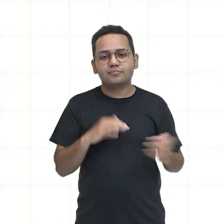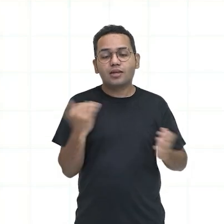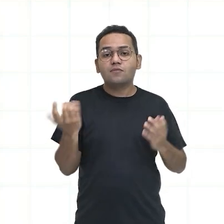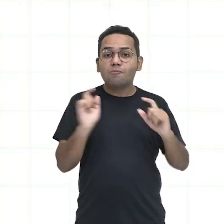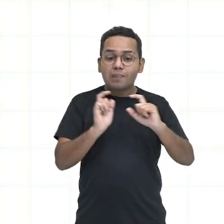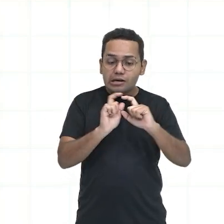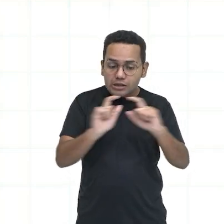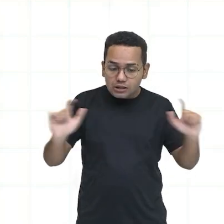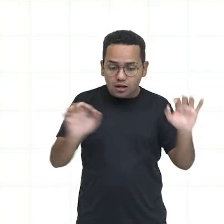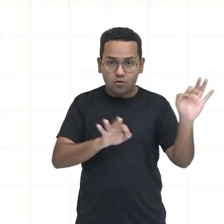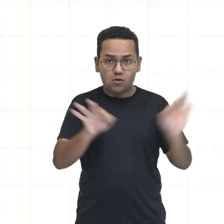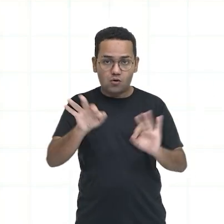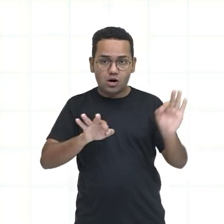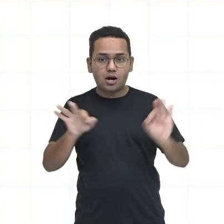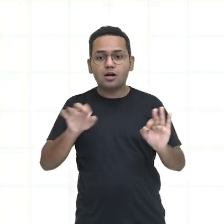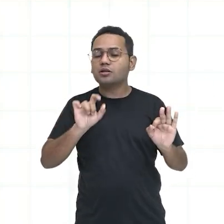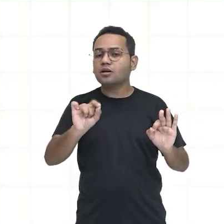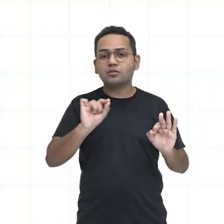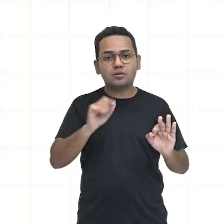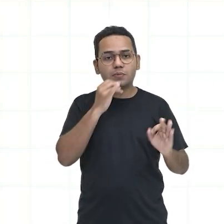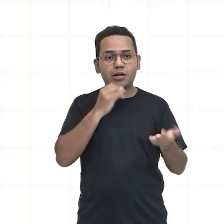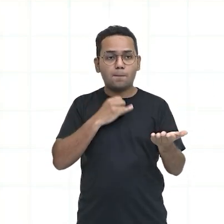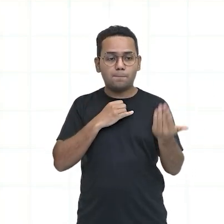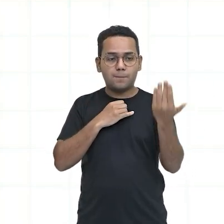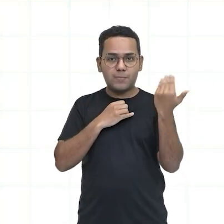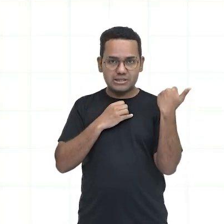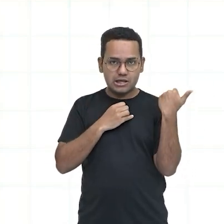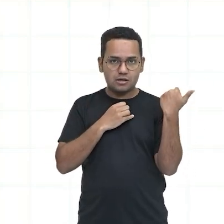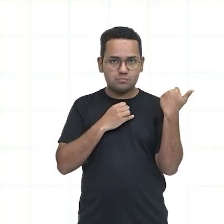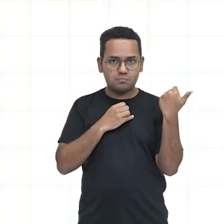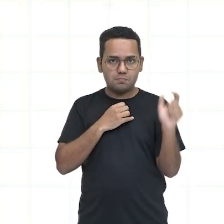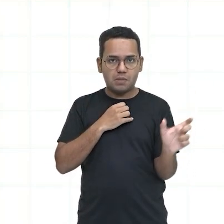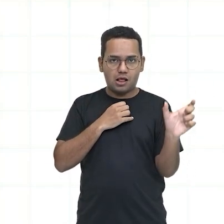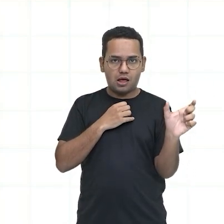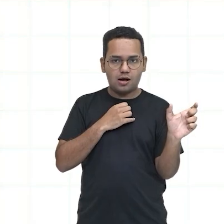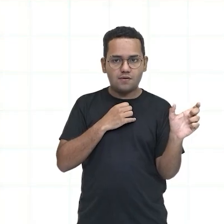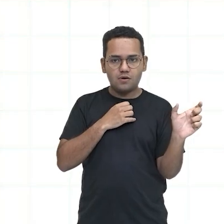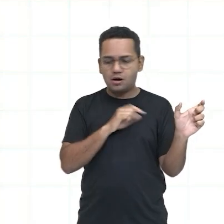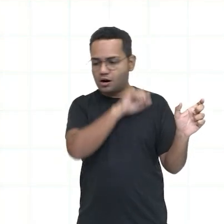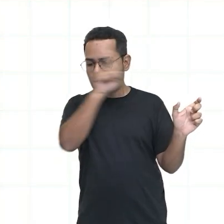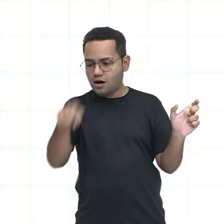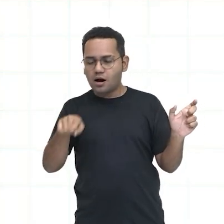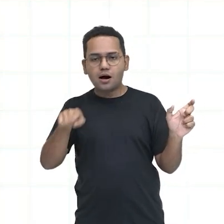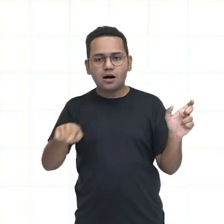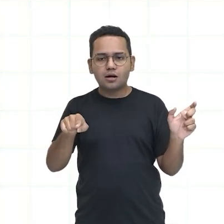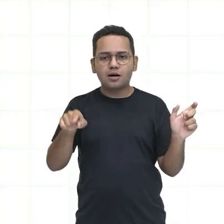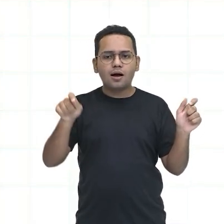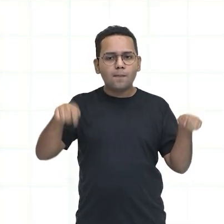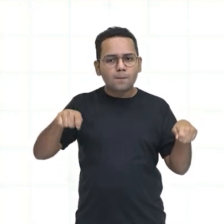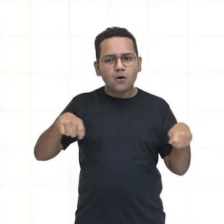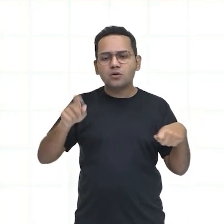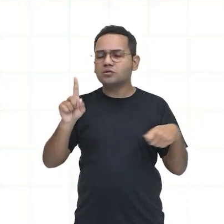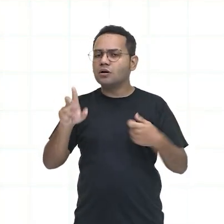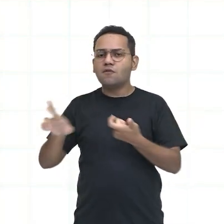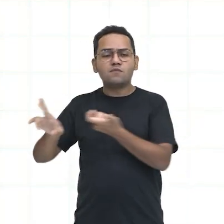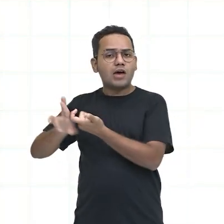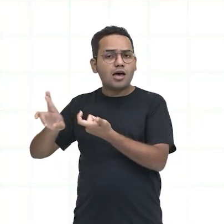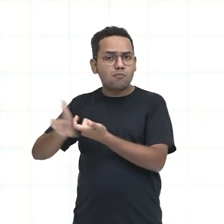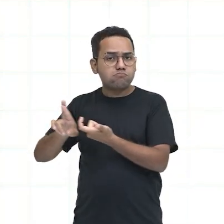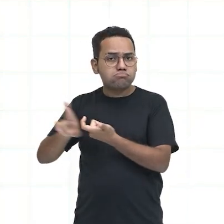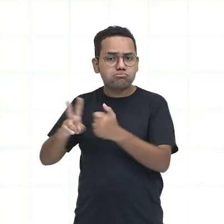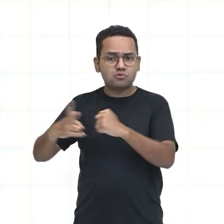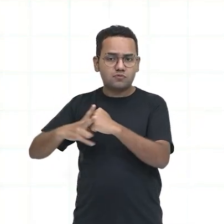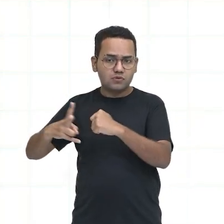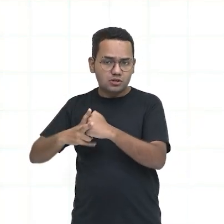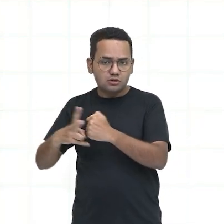segunda oração sempre terá um verbo no infinitivo, que vai ser would, could, should ou might. Um desses verbos ali que